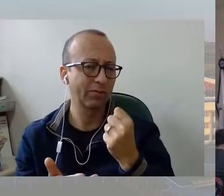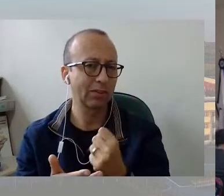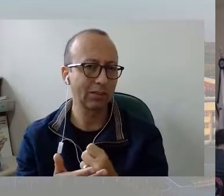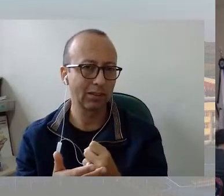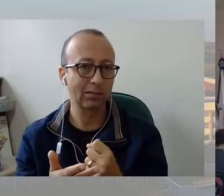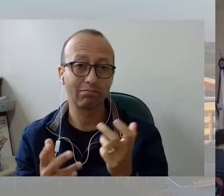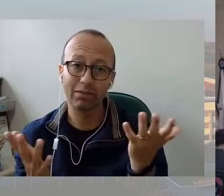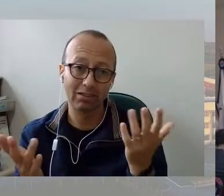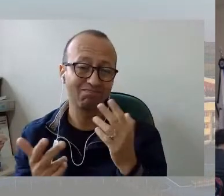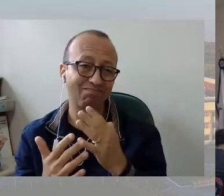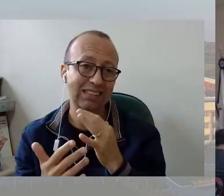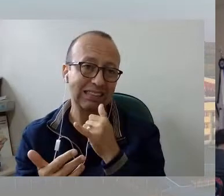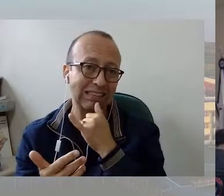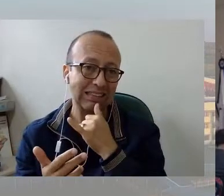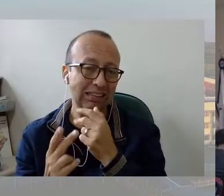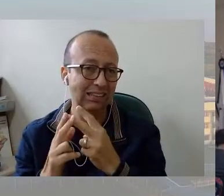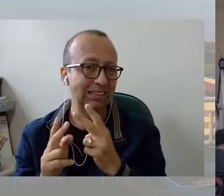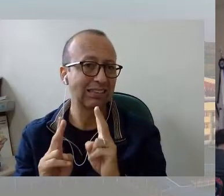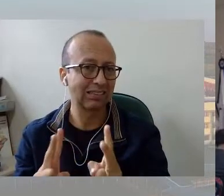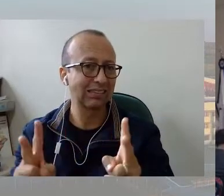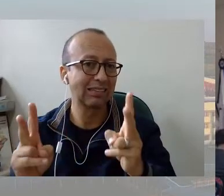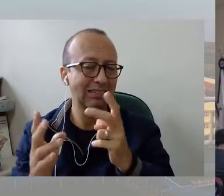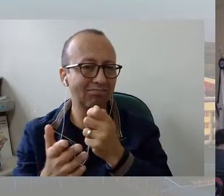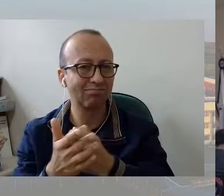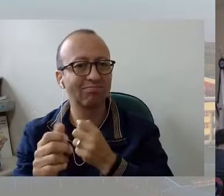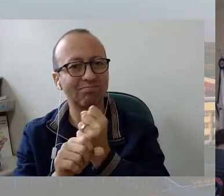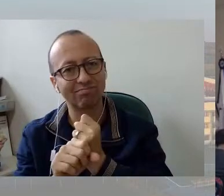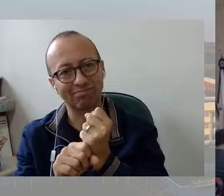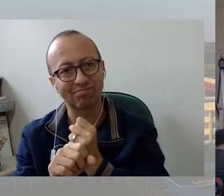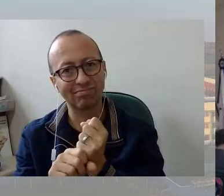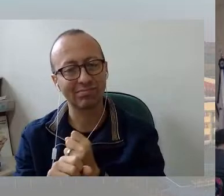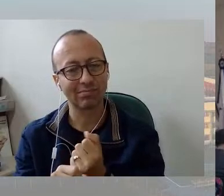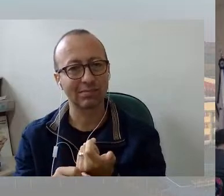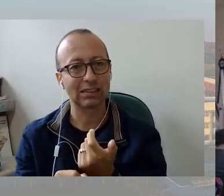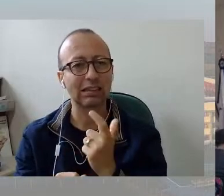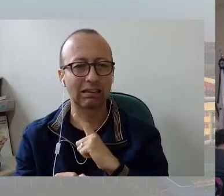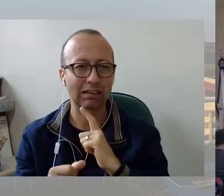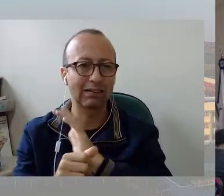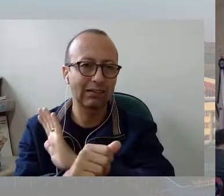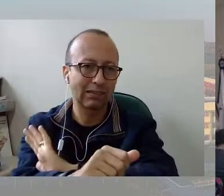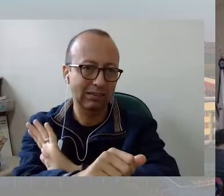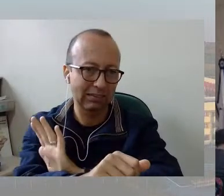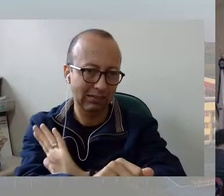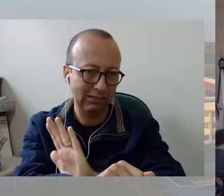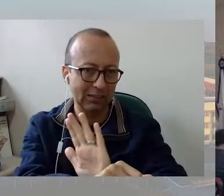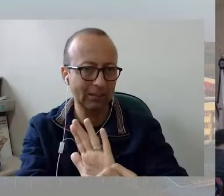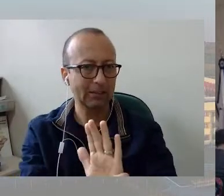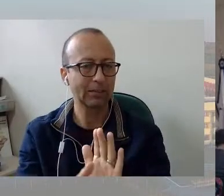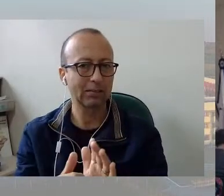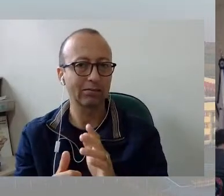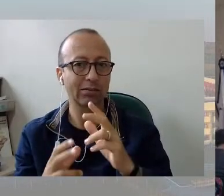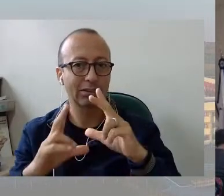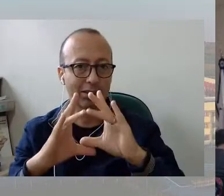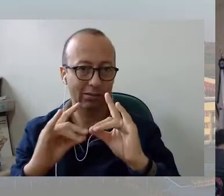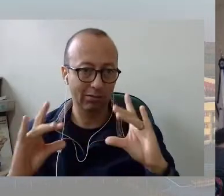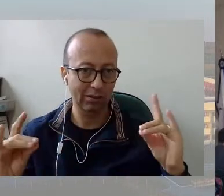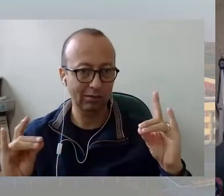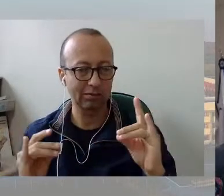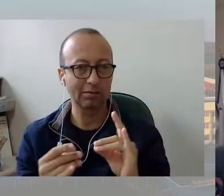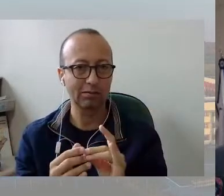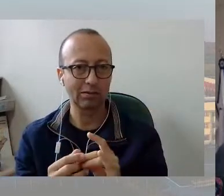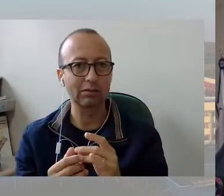continuar lutando por muito tempo. Casos de racismo têm acontecido frequentemente em Jaguarão,